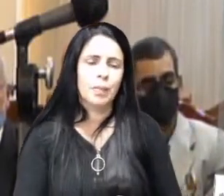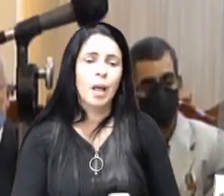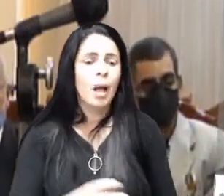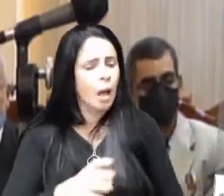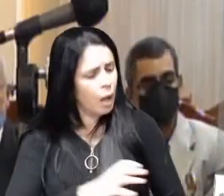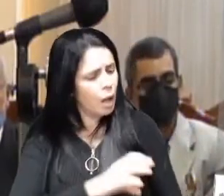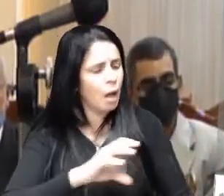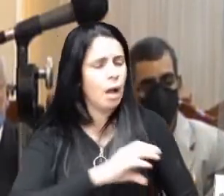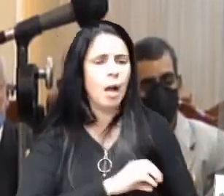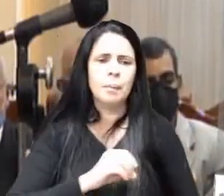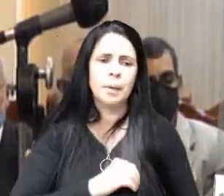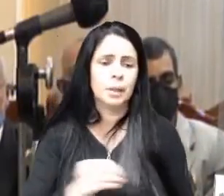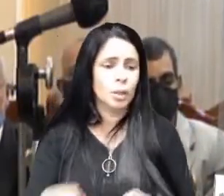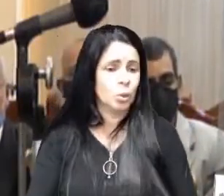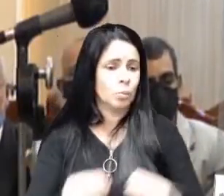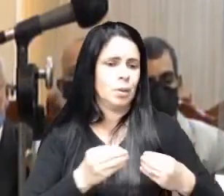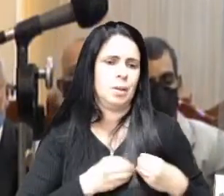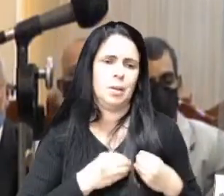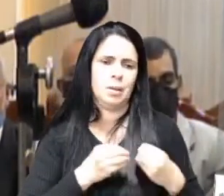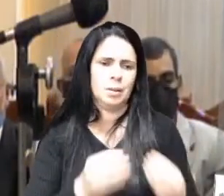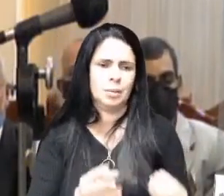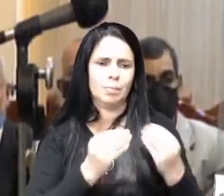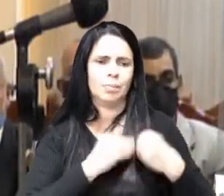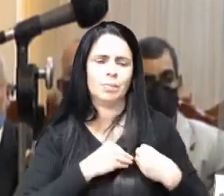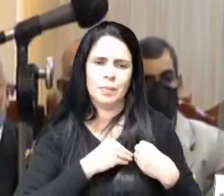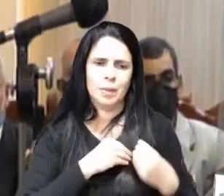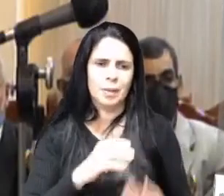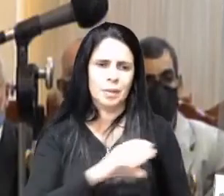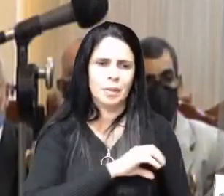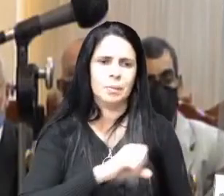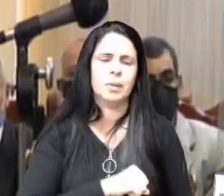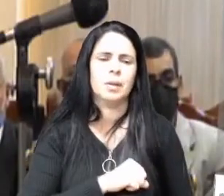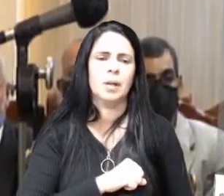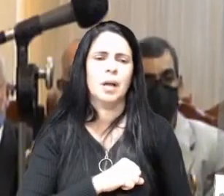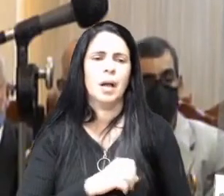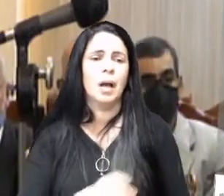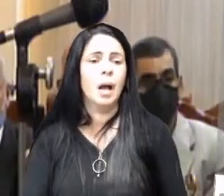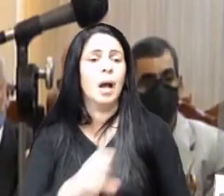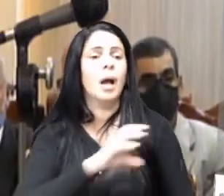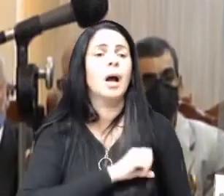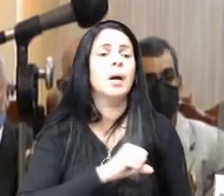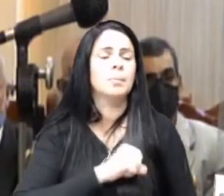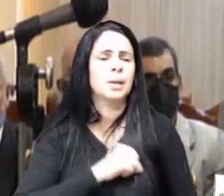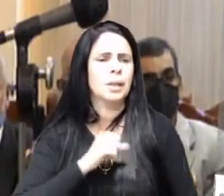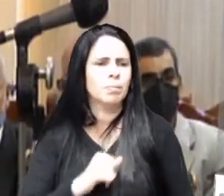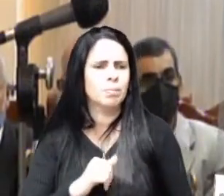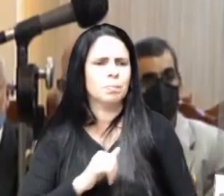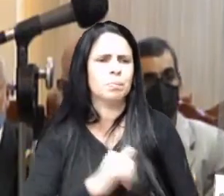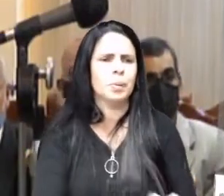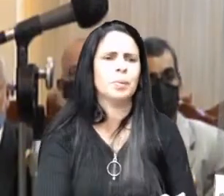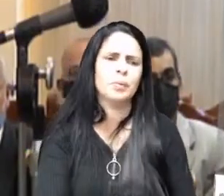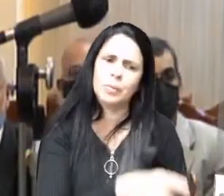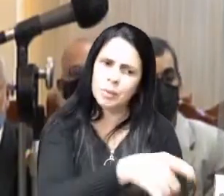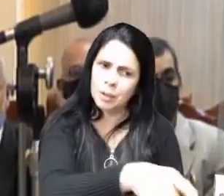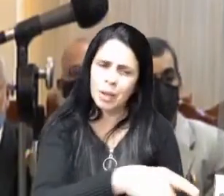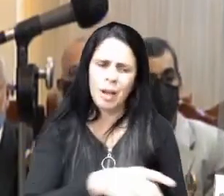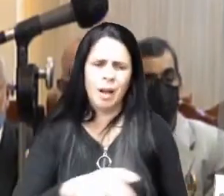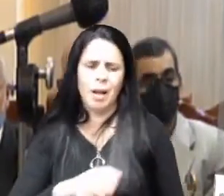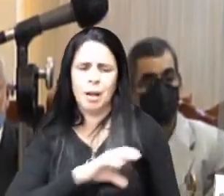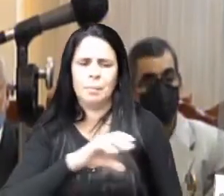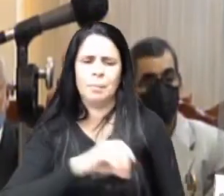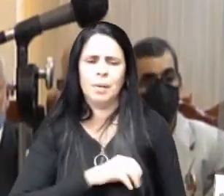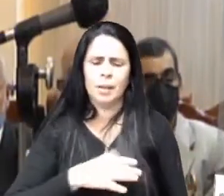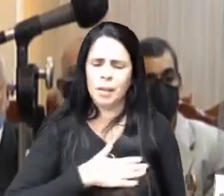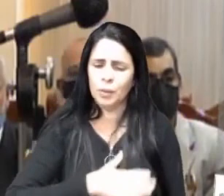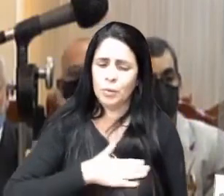não merece ser amado. Ama a quem lhe trai. Ama a quem não gosta de você.